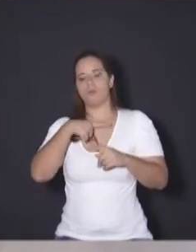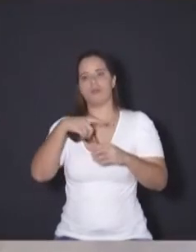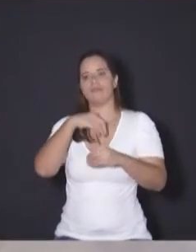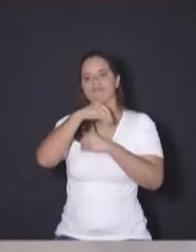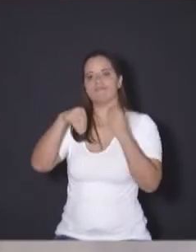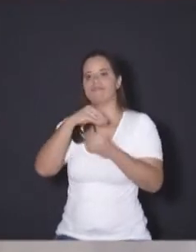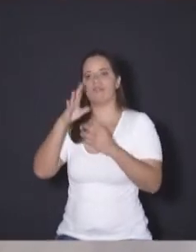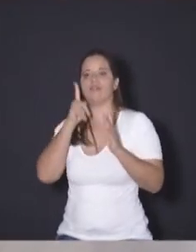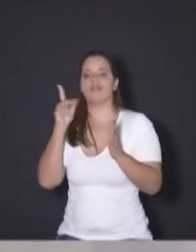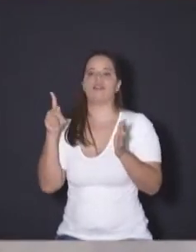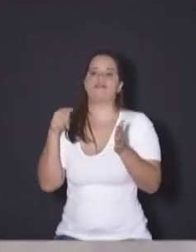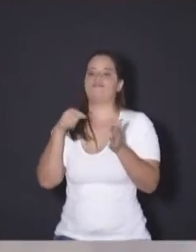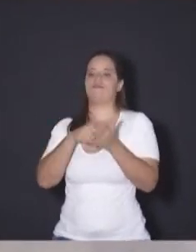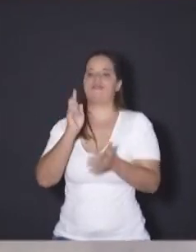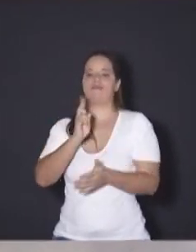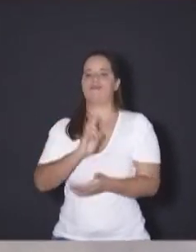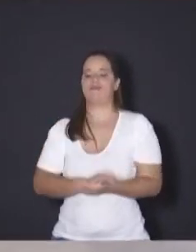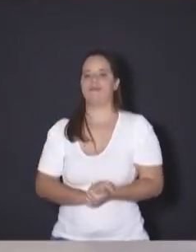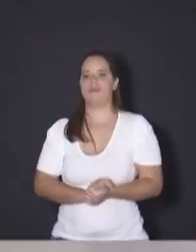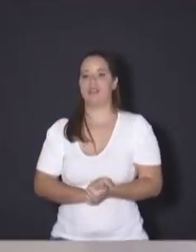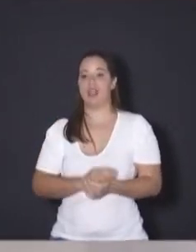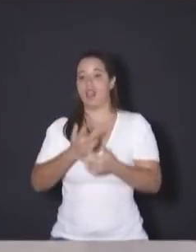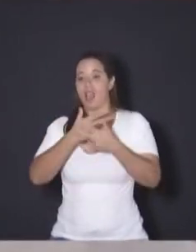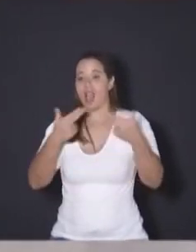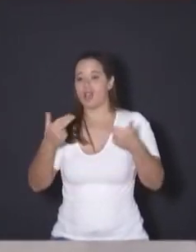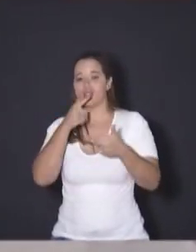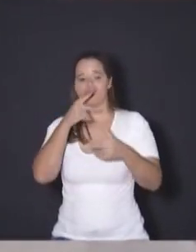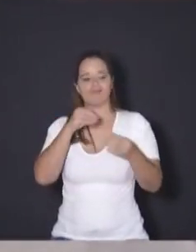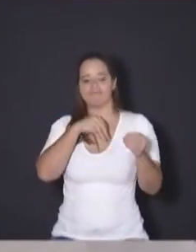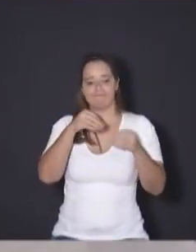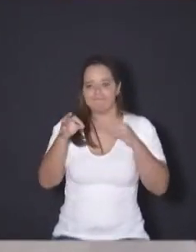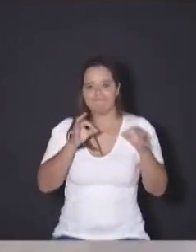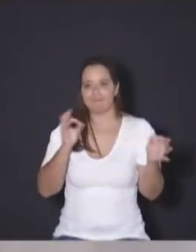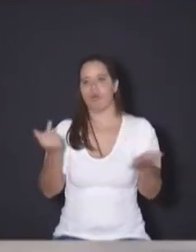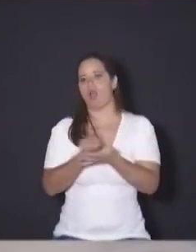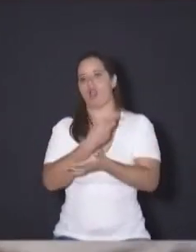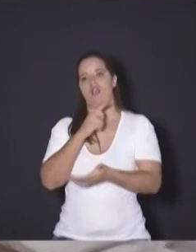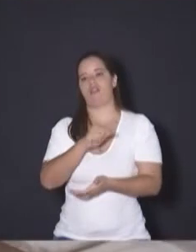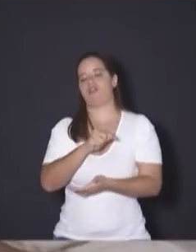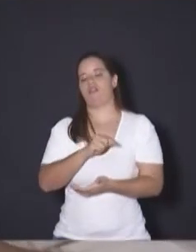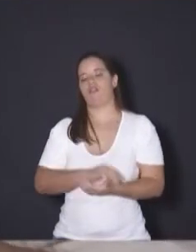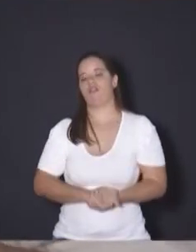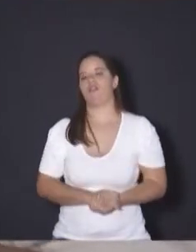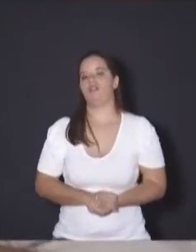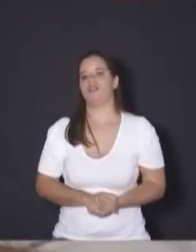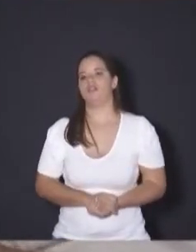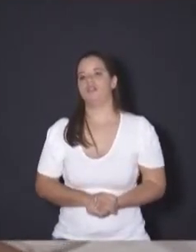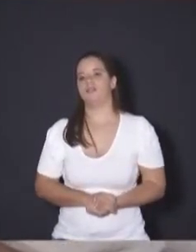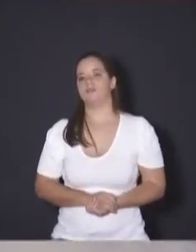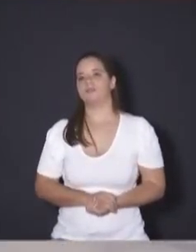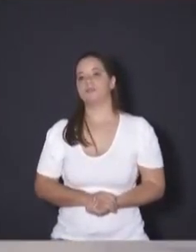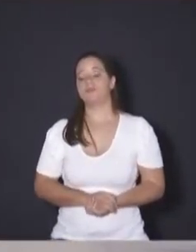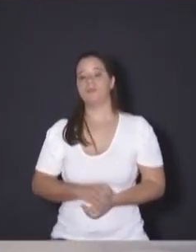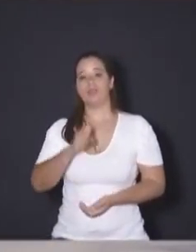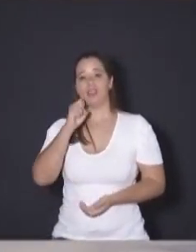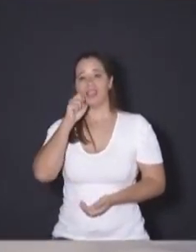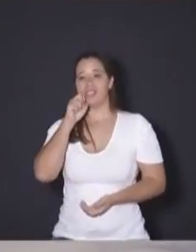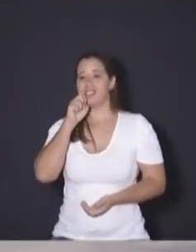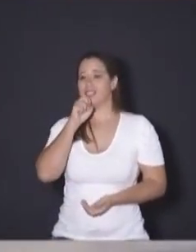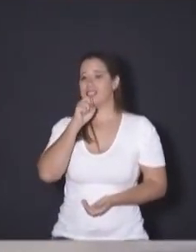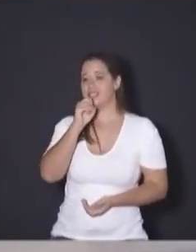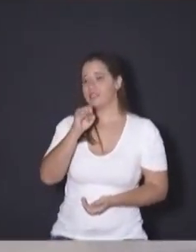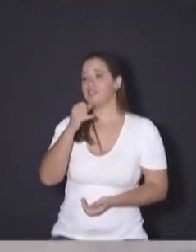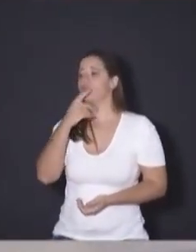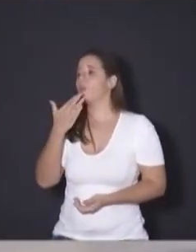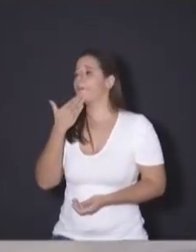assim as coisas não se mexem assim se você não for eu não bater